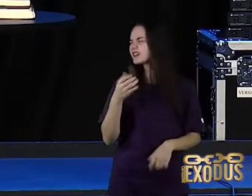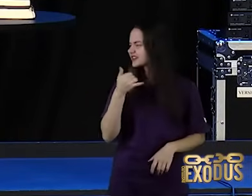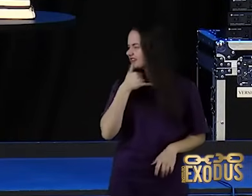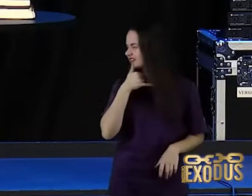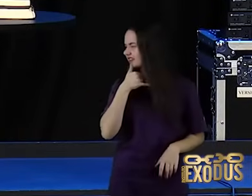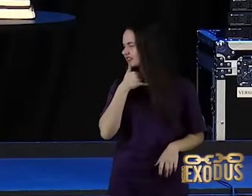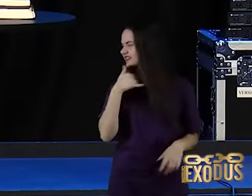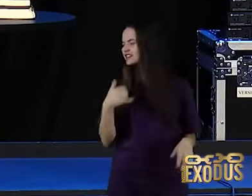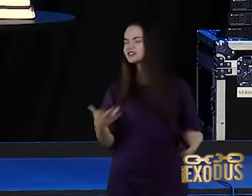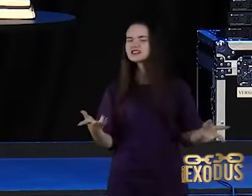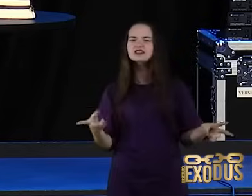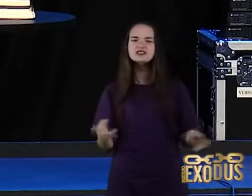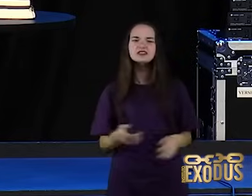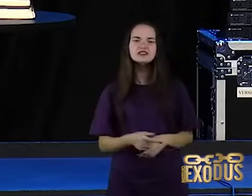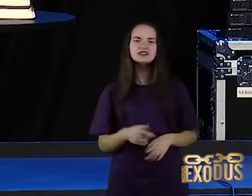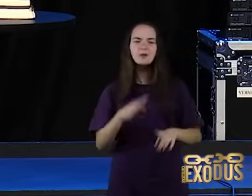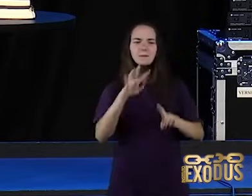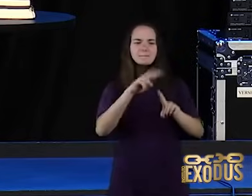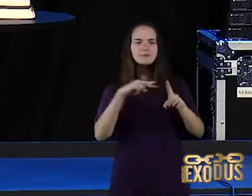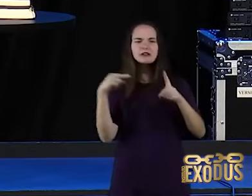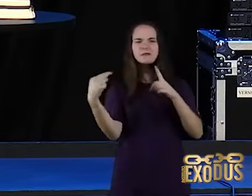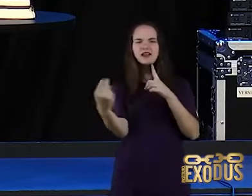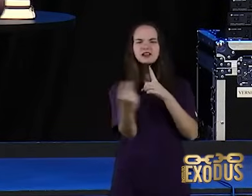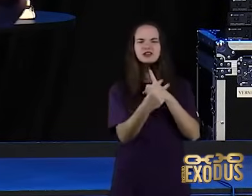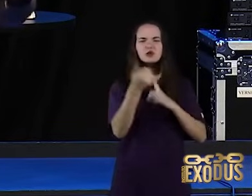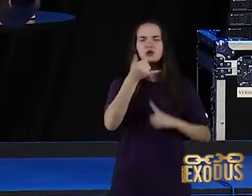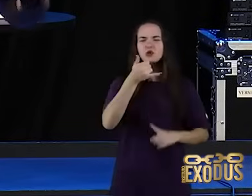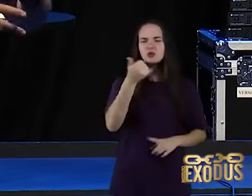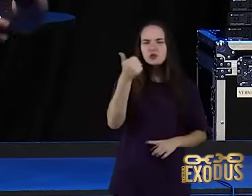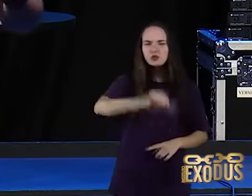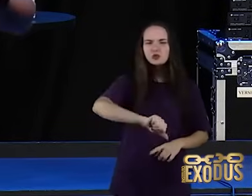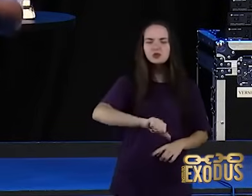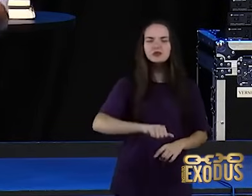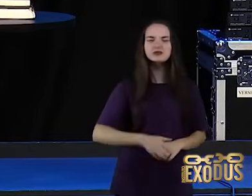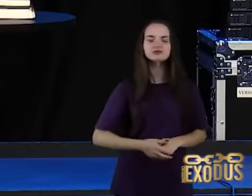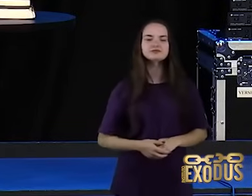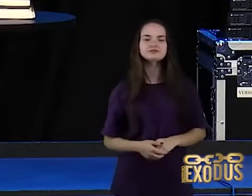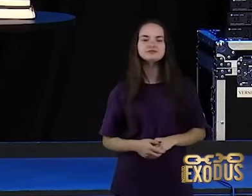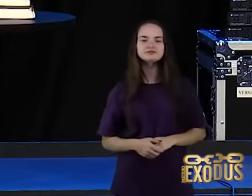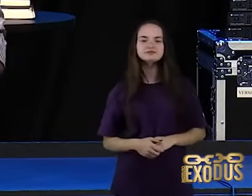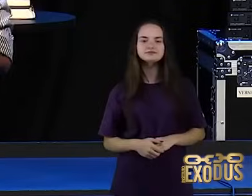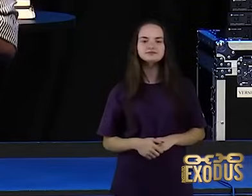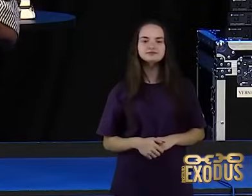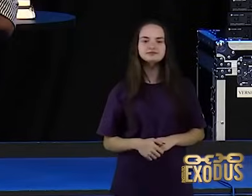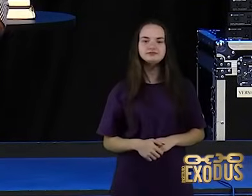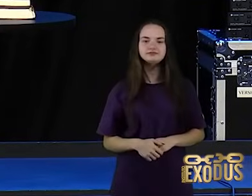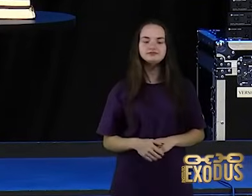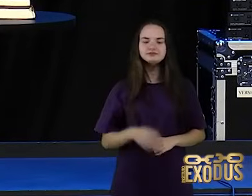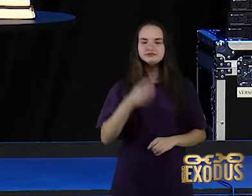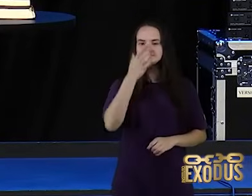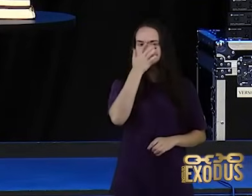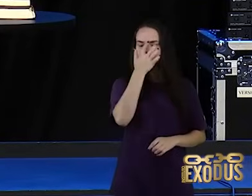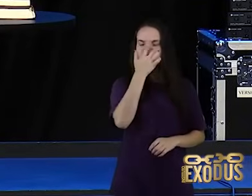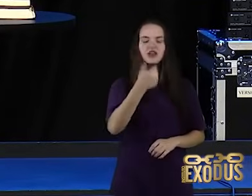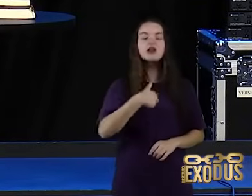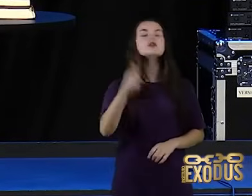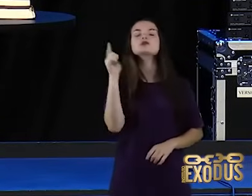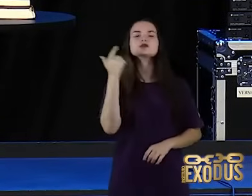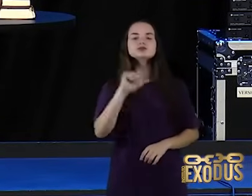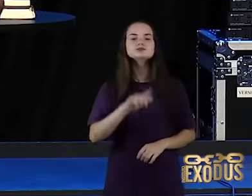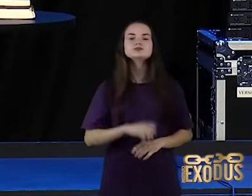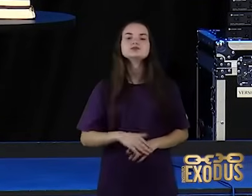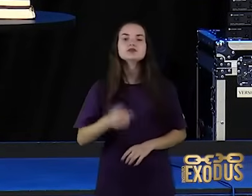tô numa perspectiva ruim eu não consigo ter isso e faz parte daquilo que eu sou daquilo que foi construído em mim daquilo que eu